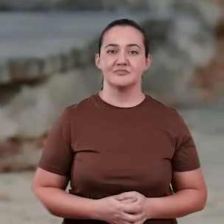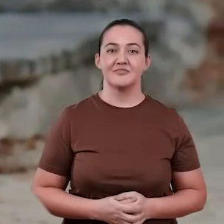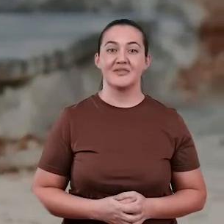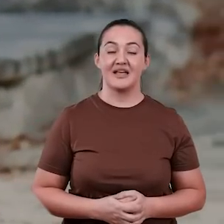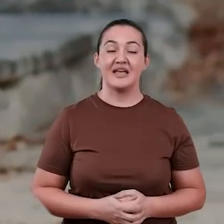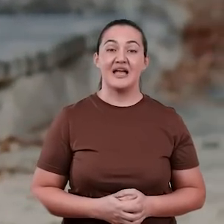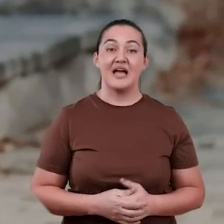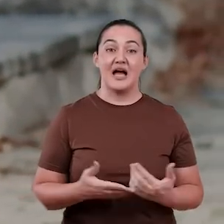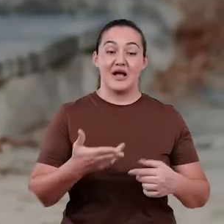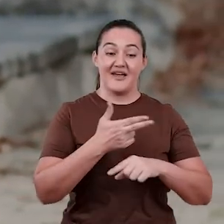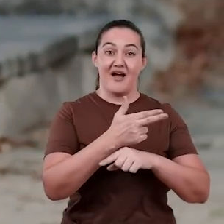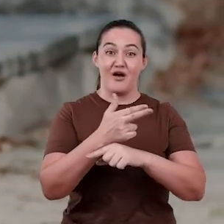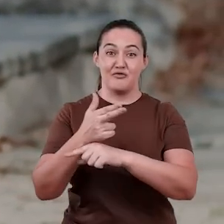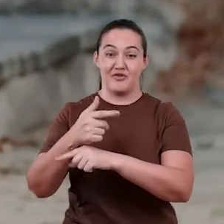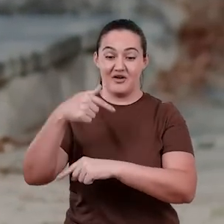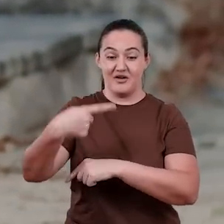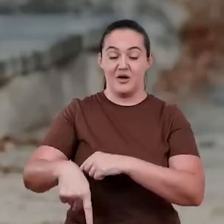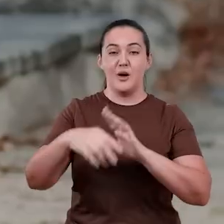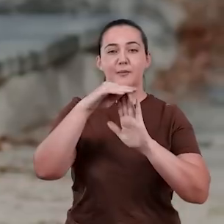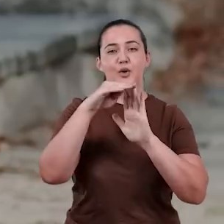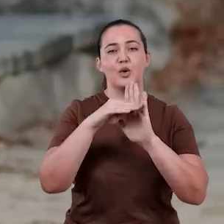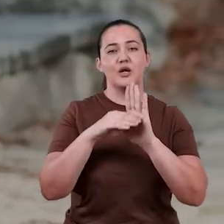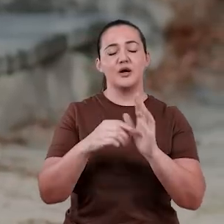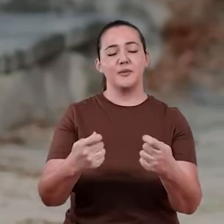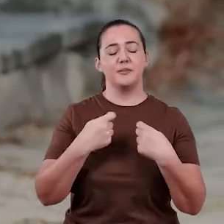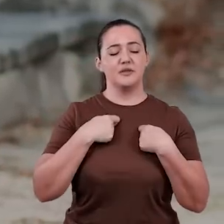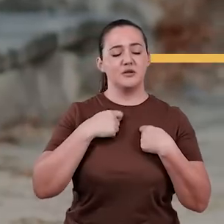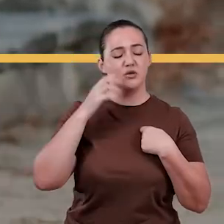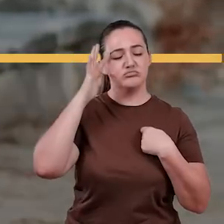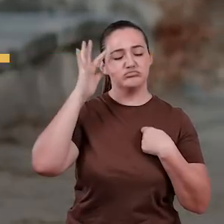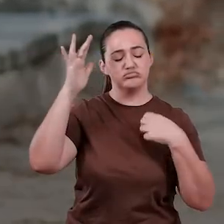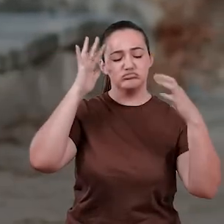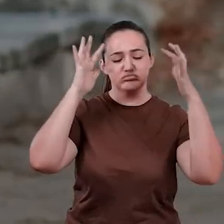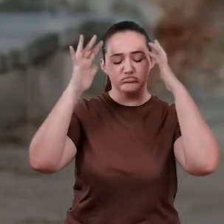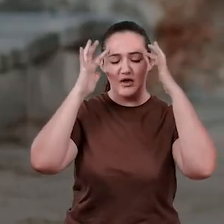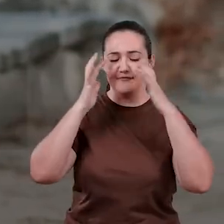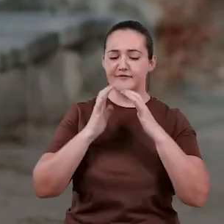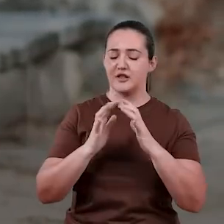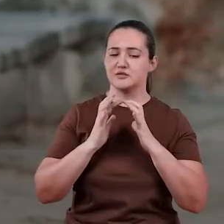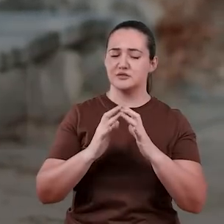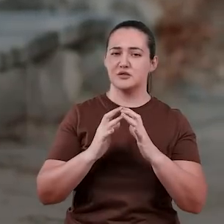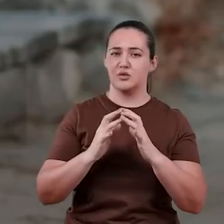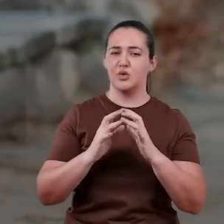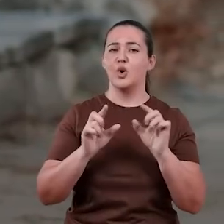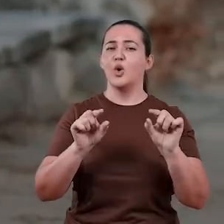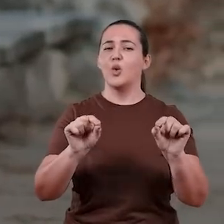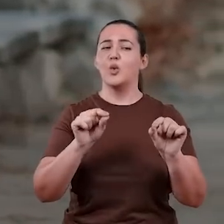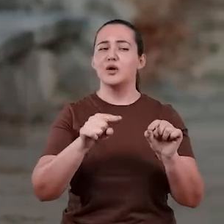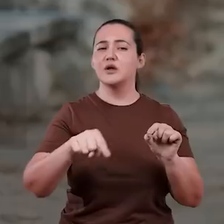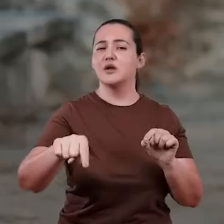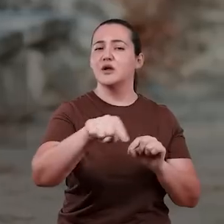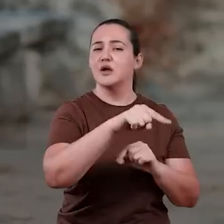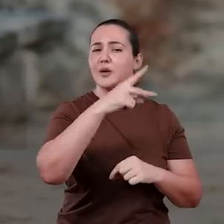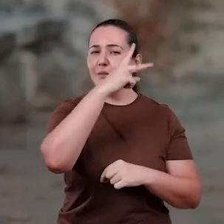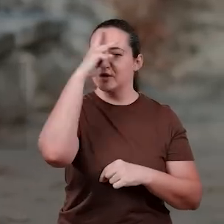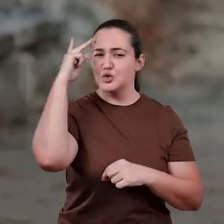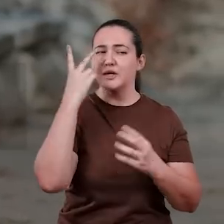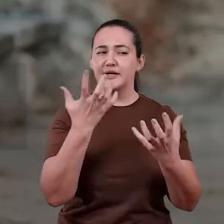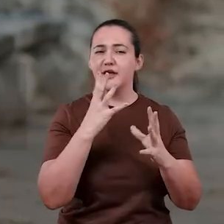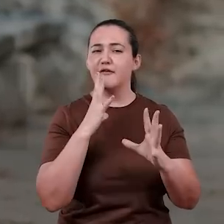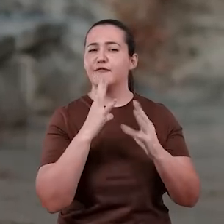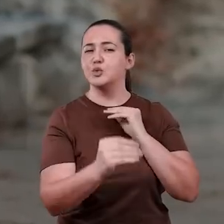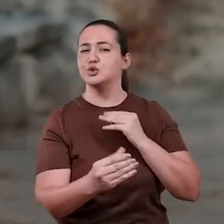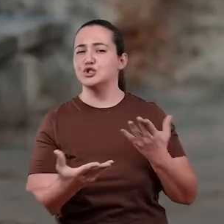Fazer esse programa aqui me trouxe muitas reflexões. Por que essas pessoas buscavam tanto